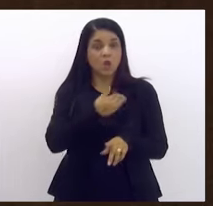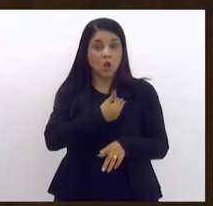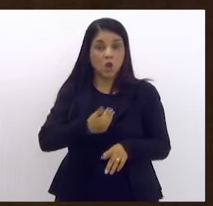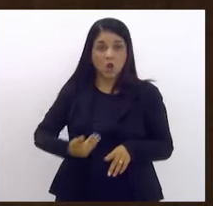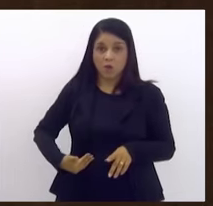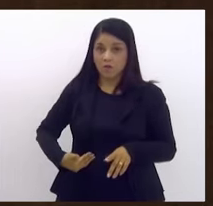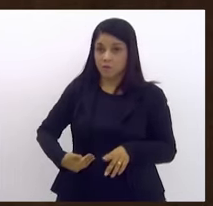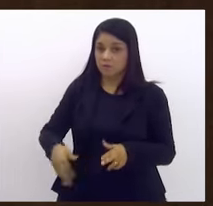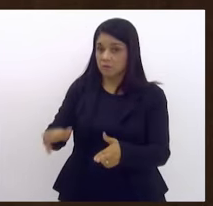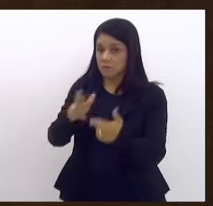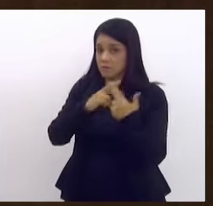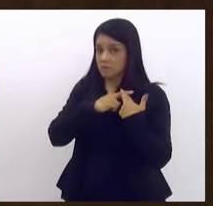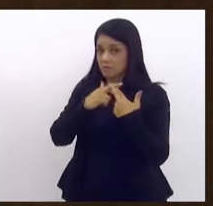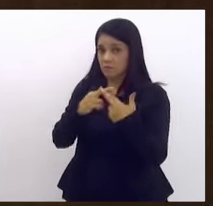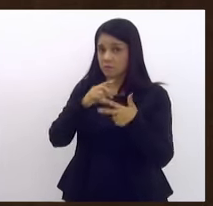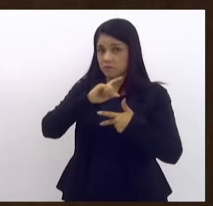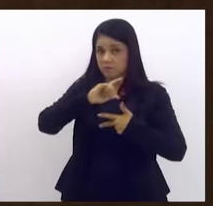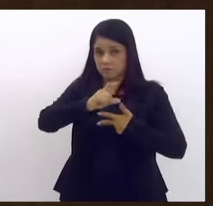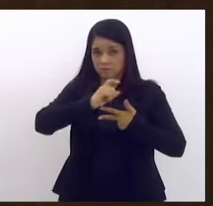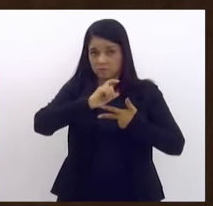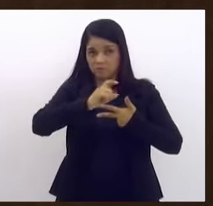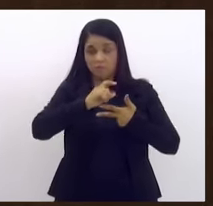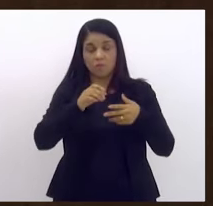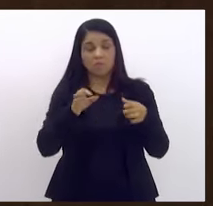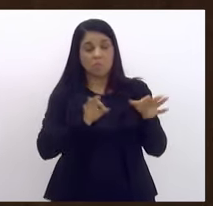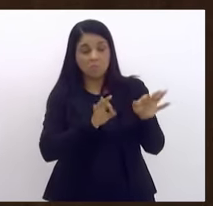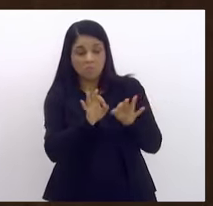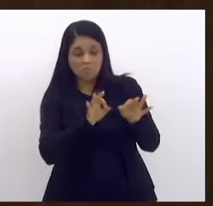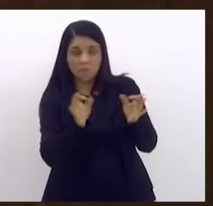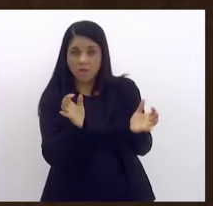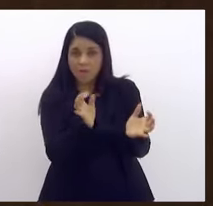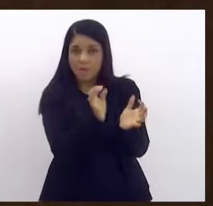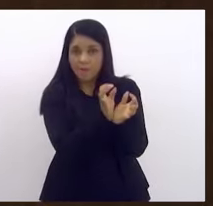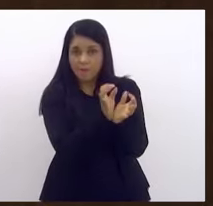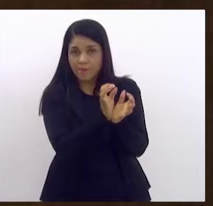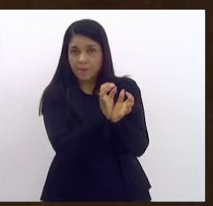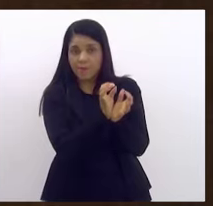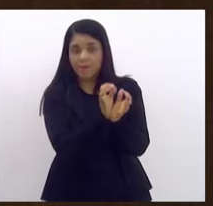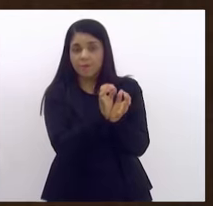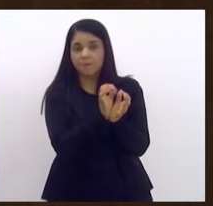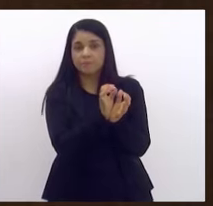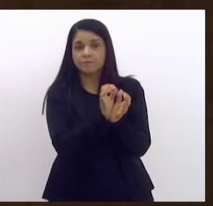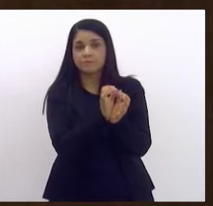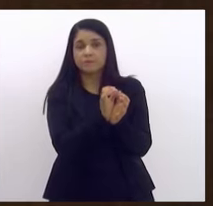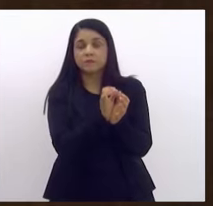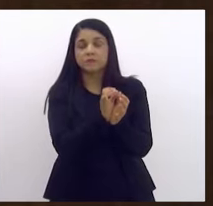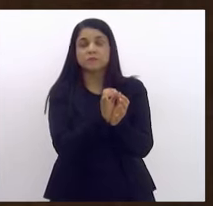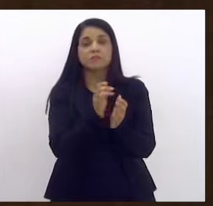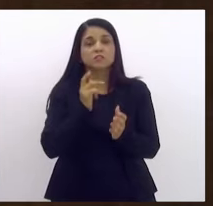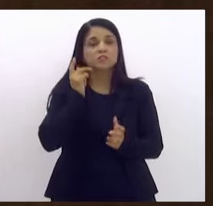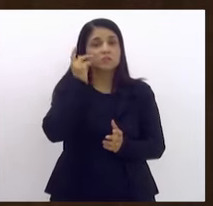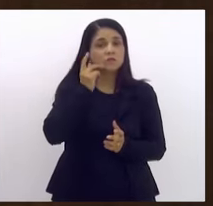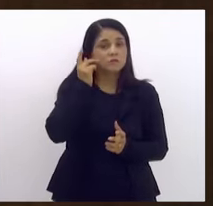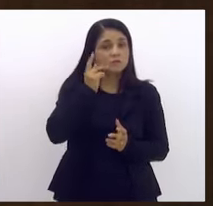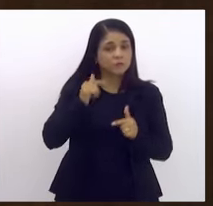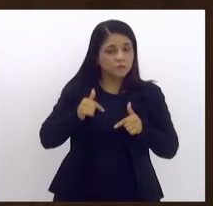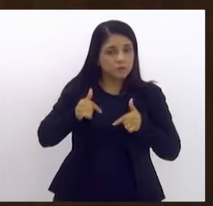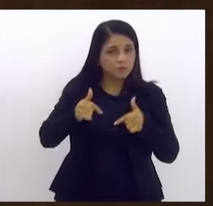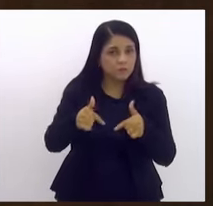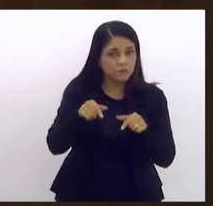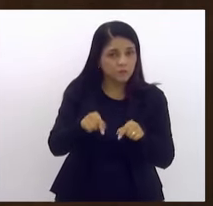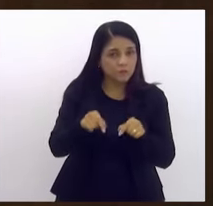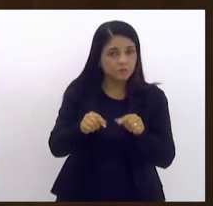do executivo, montar a sua equipe e dar forma ao direcionamento das políticas públicas que quer